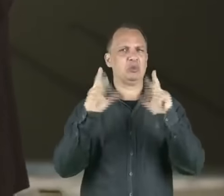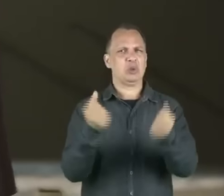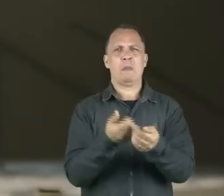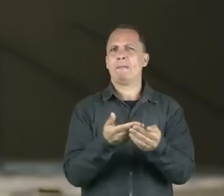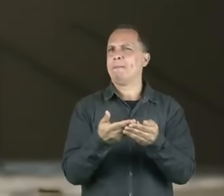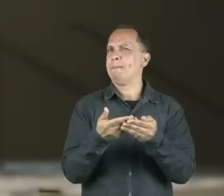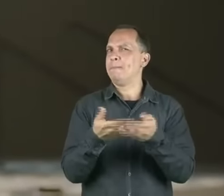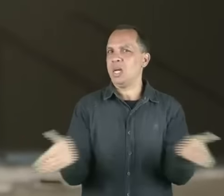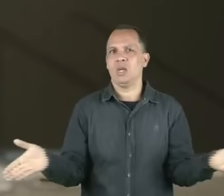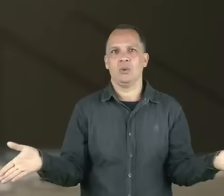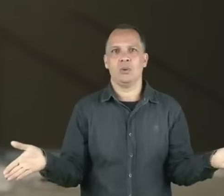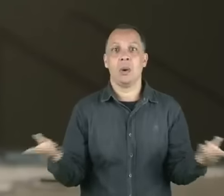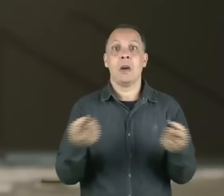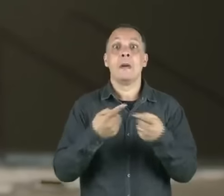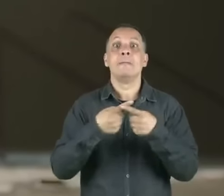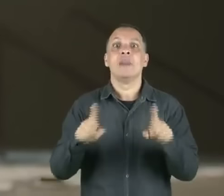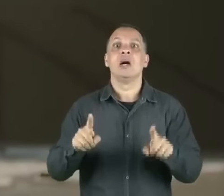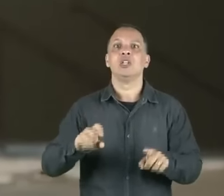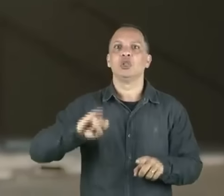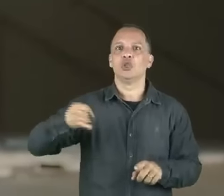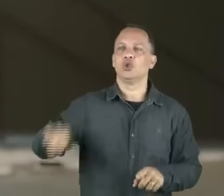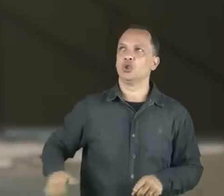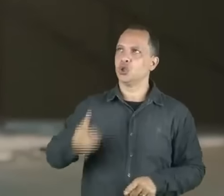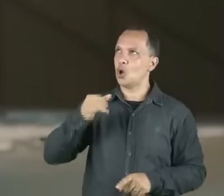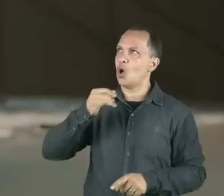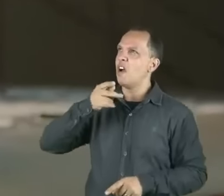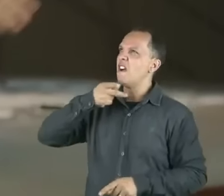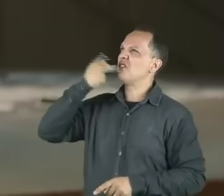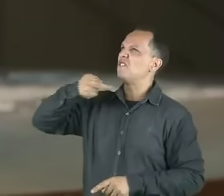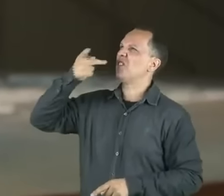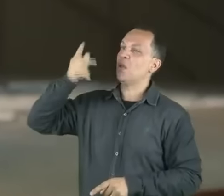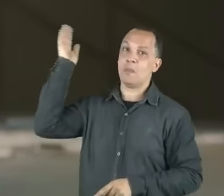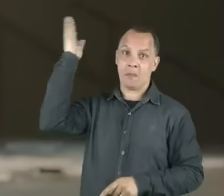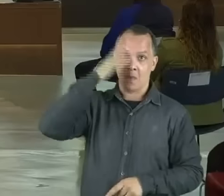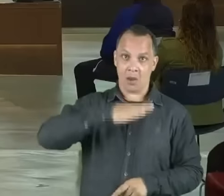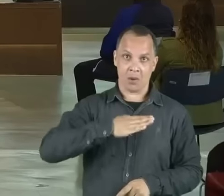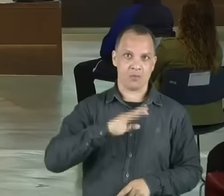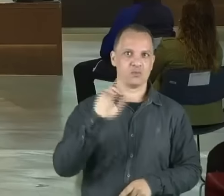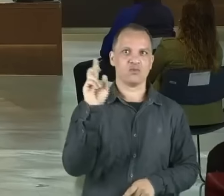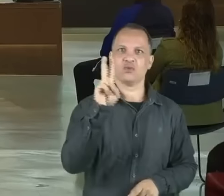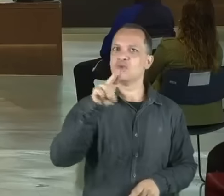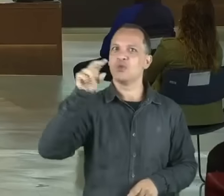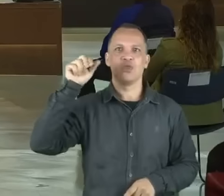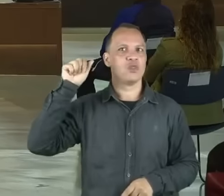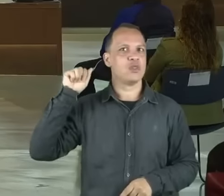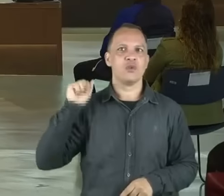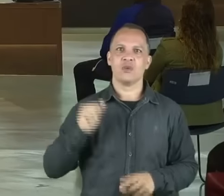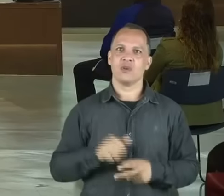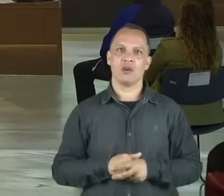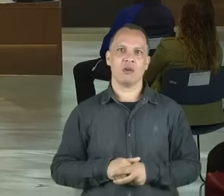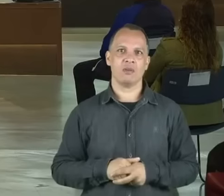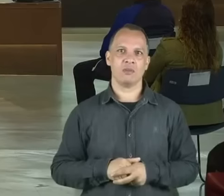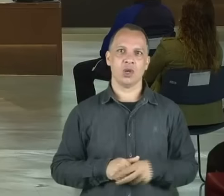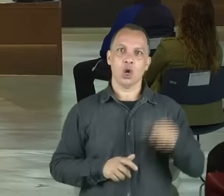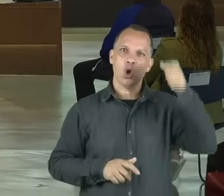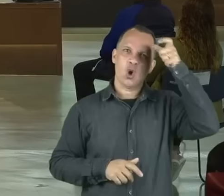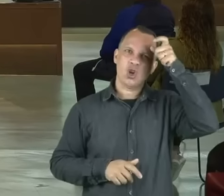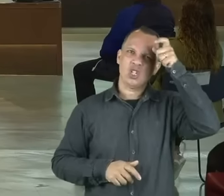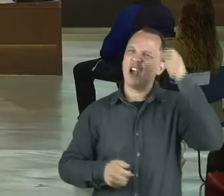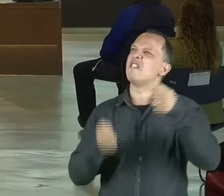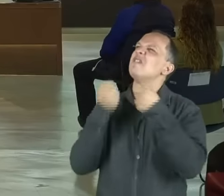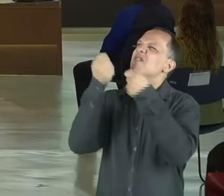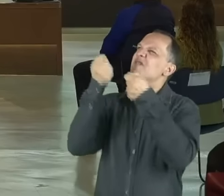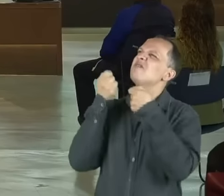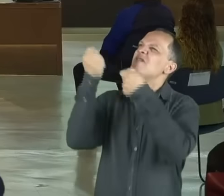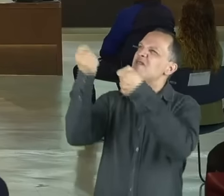E então voltou o diabo e disse bom o senhor tirou todas as coisas toca na saúde dele toca na